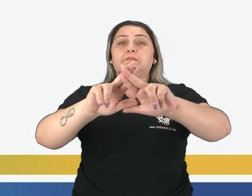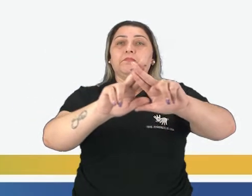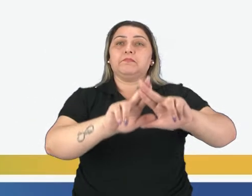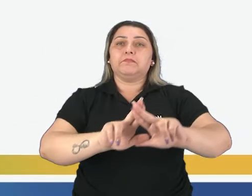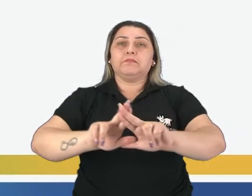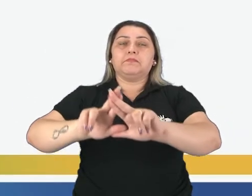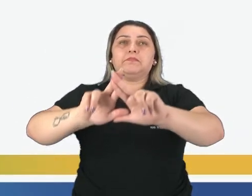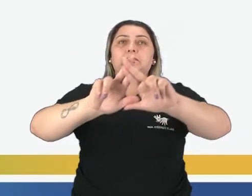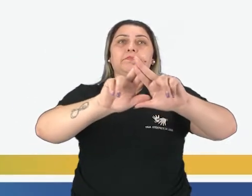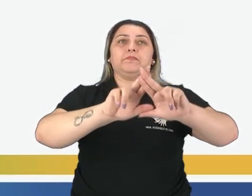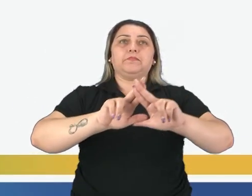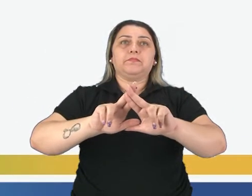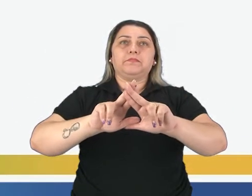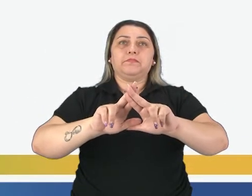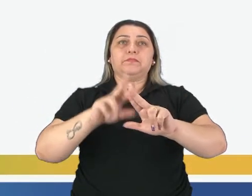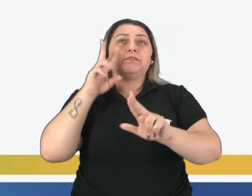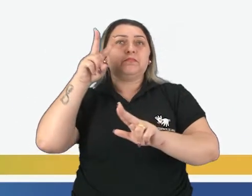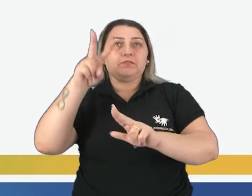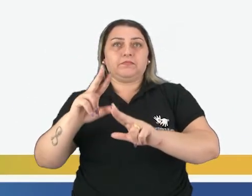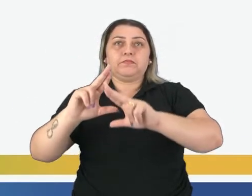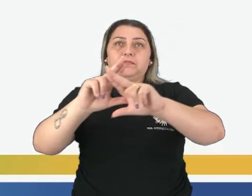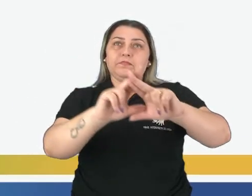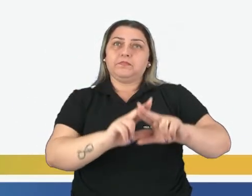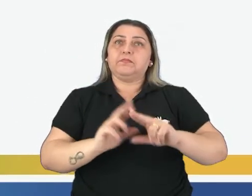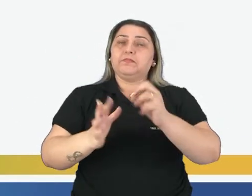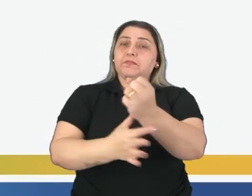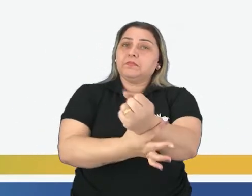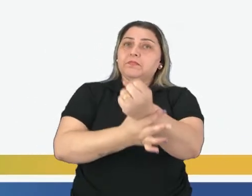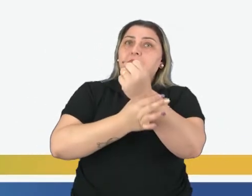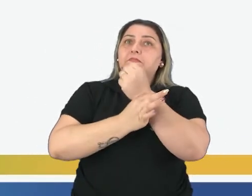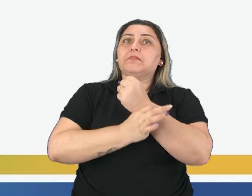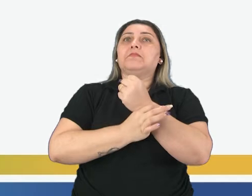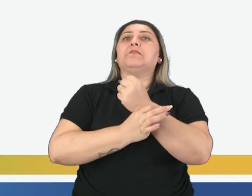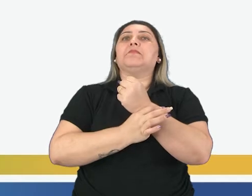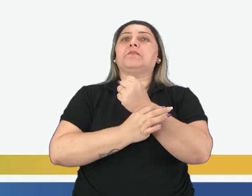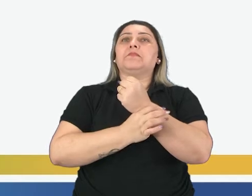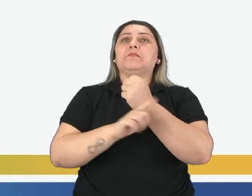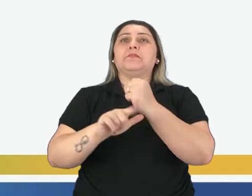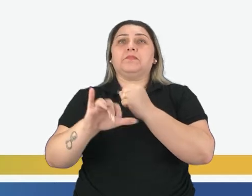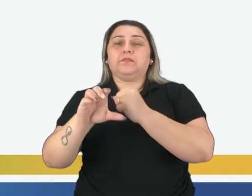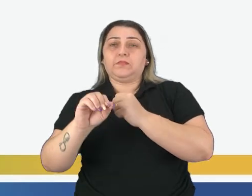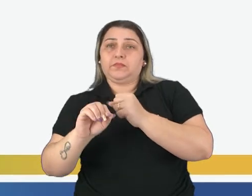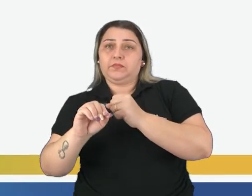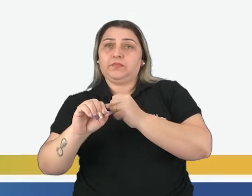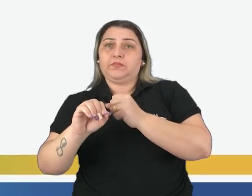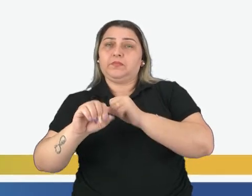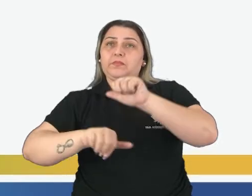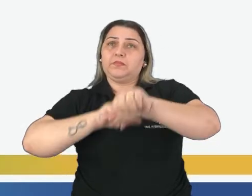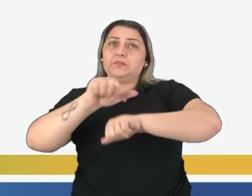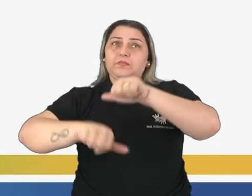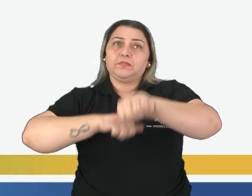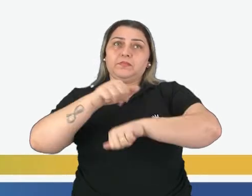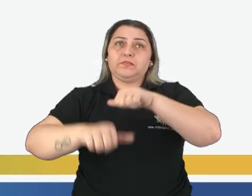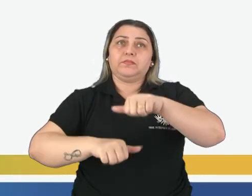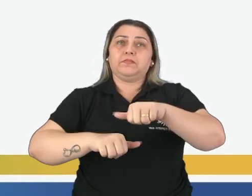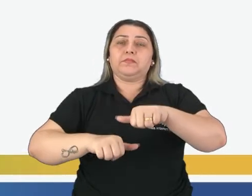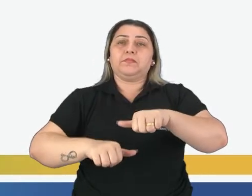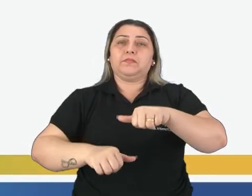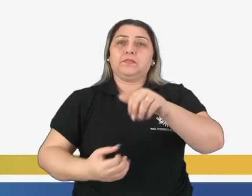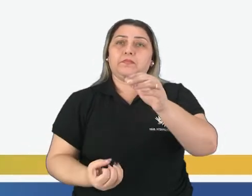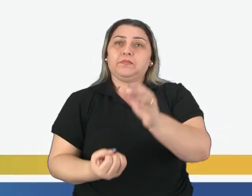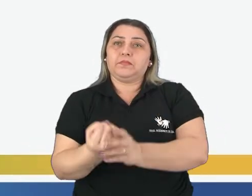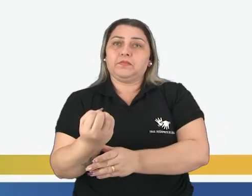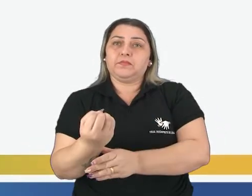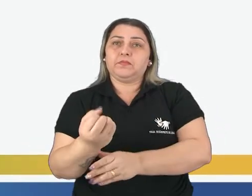a importância da reciclagem. Como vimos, a reciclagem garante que resíduos sejam transformados em